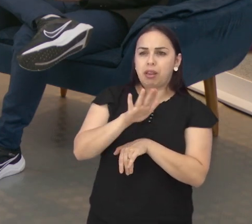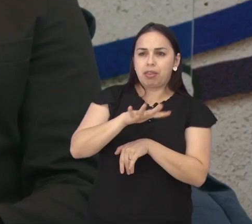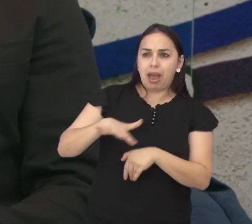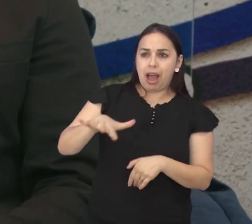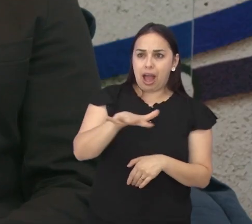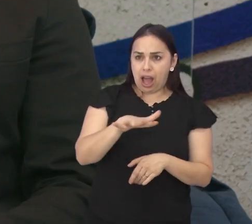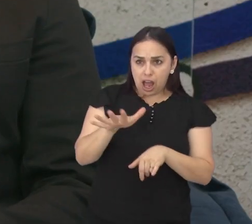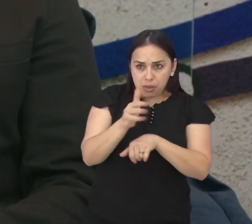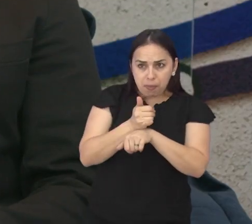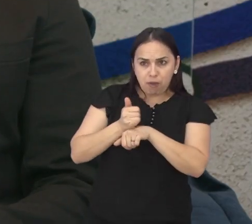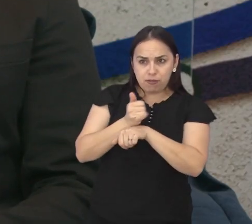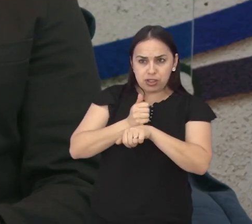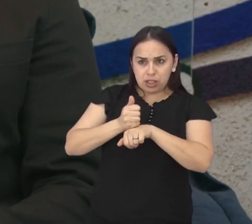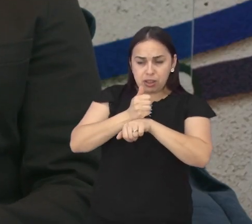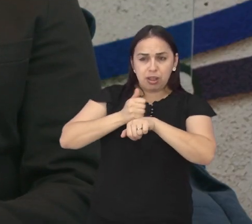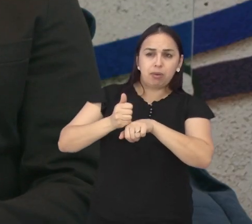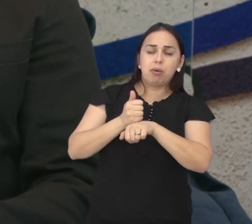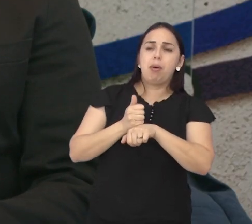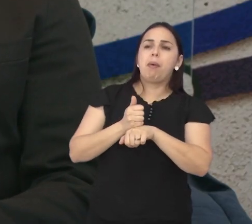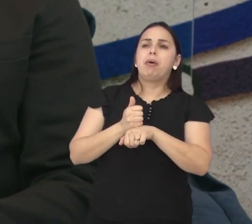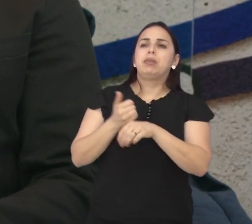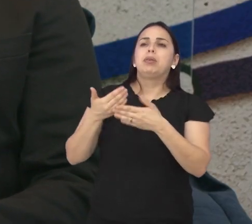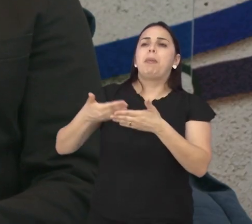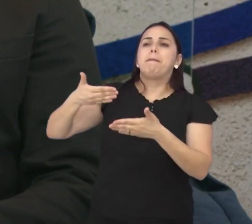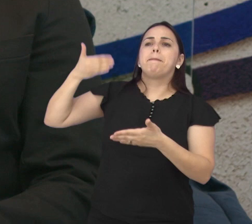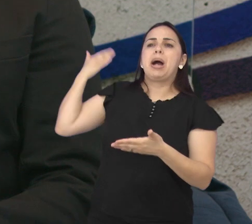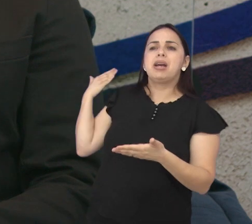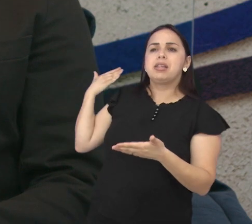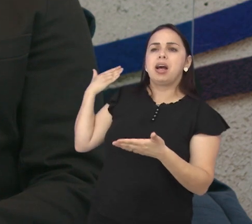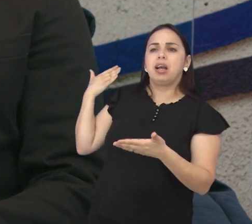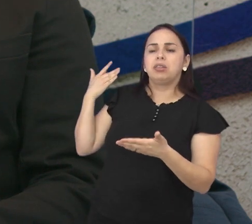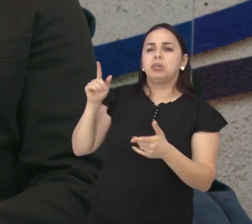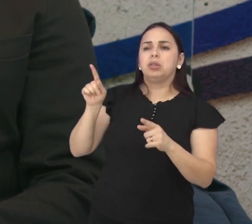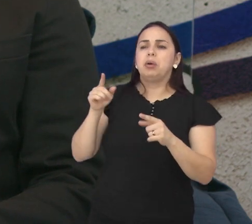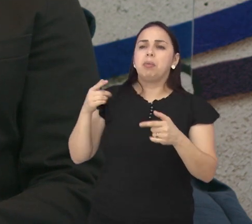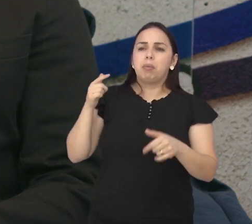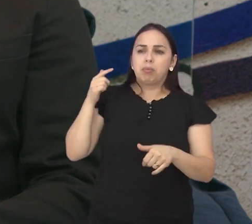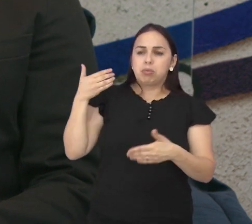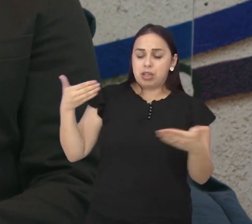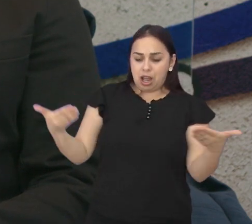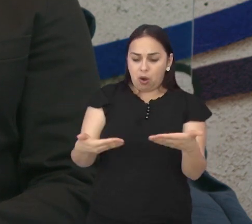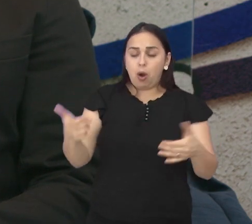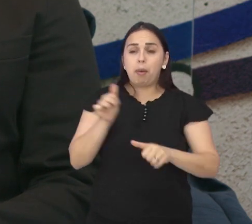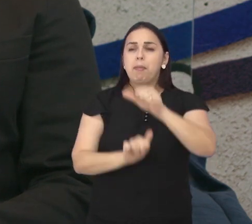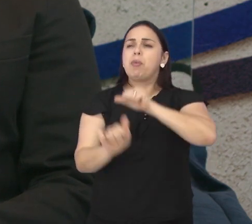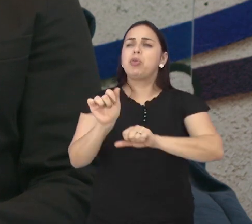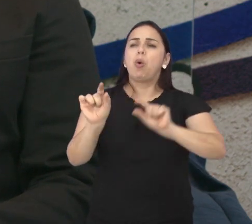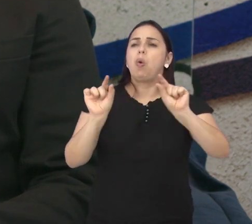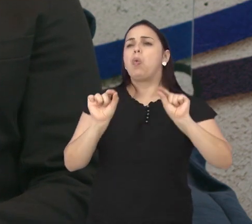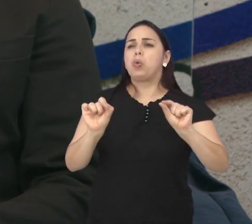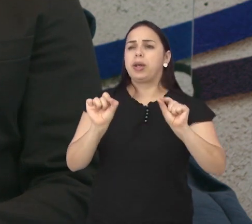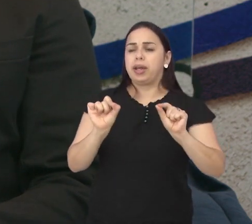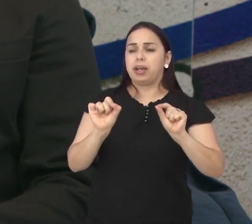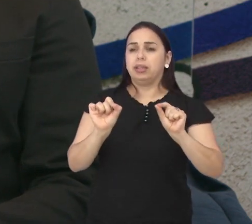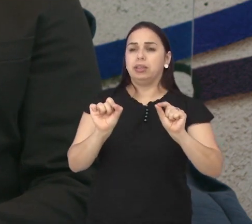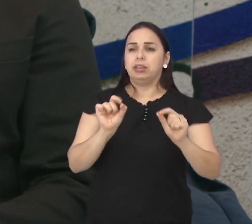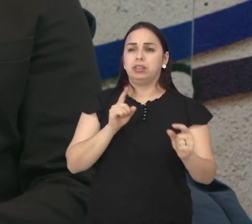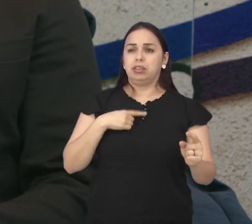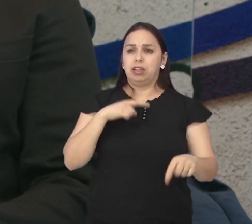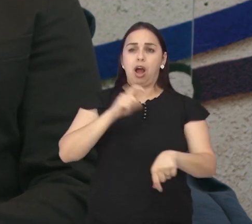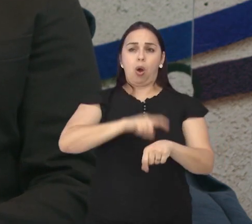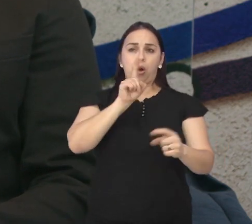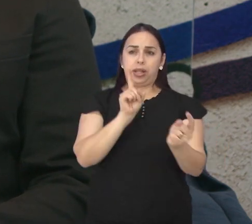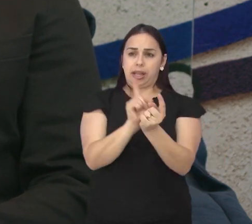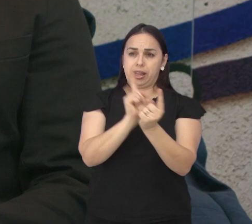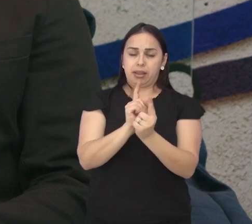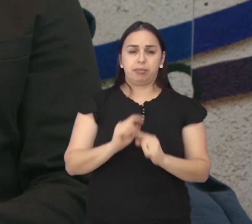indo mais para essa área profissional mesmo, o que mudou, né, do atendimento do mecânico de antigamente